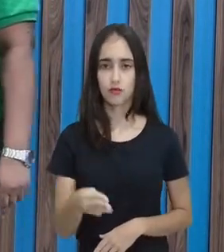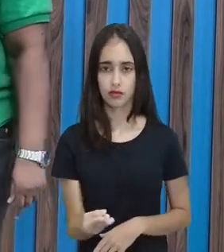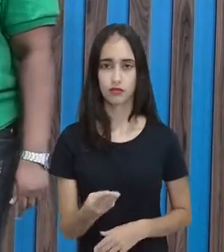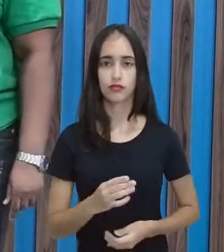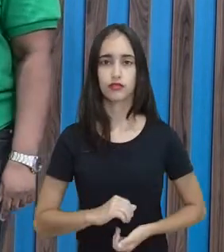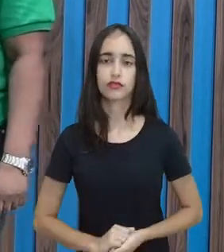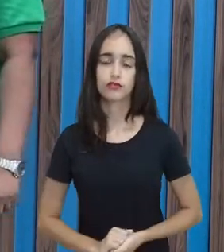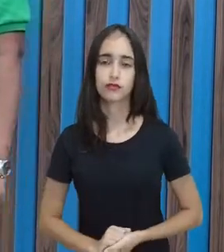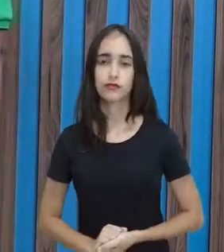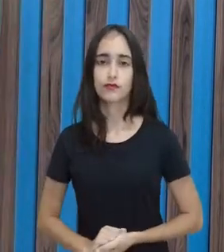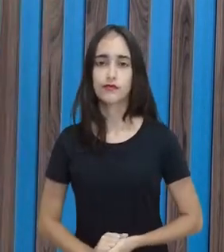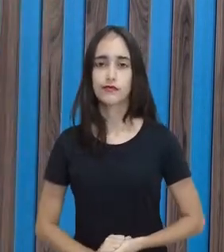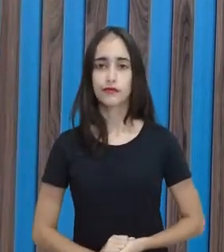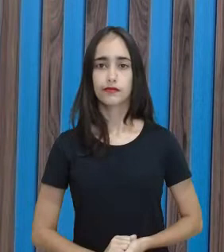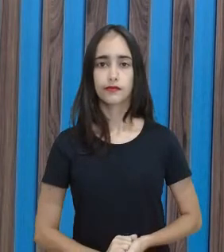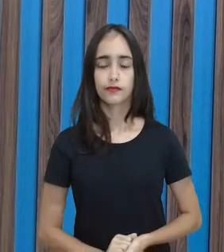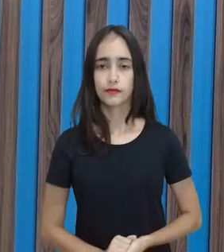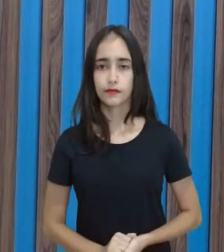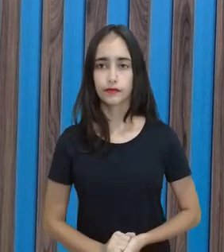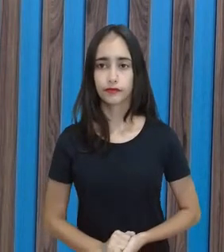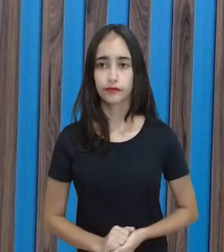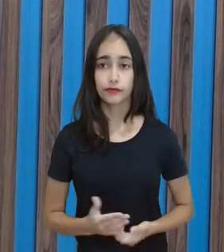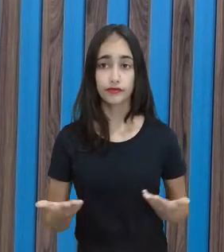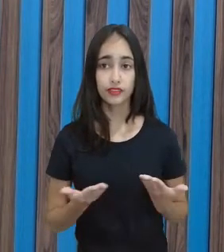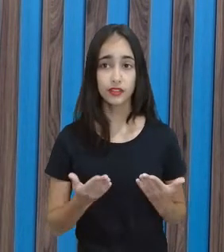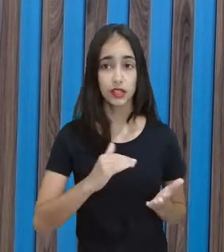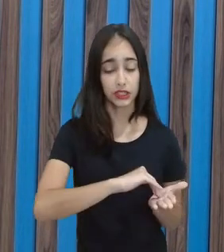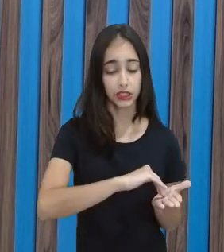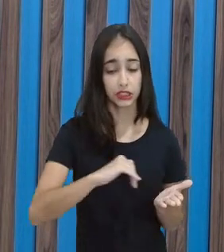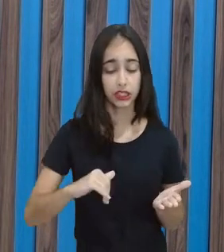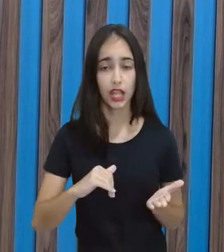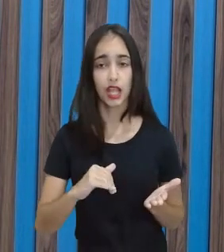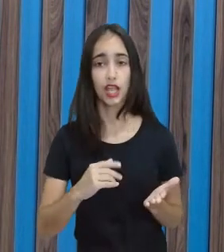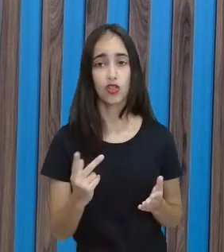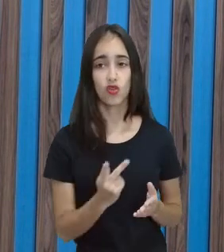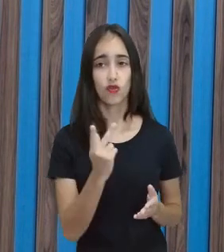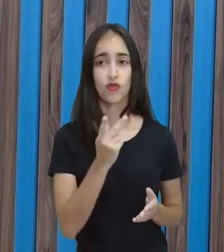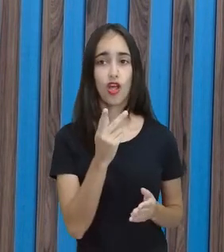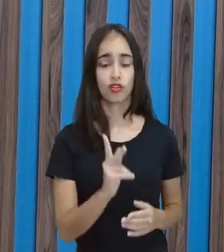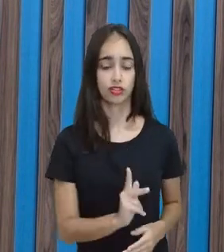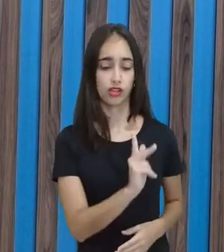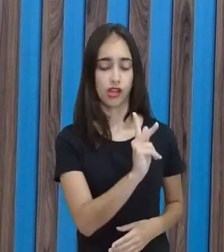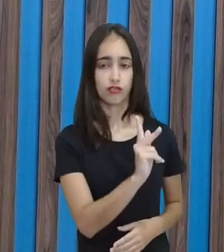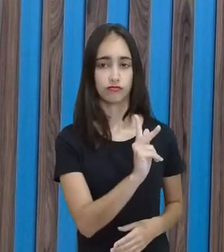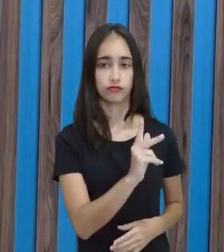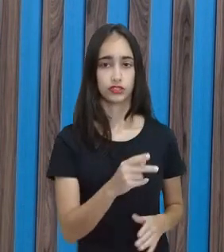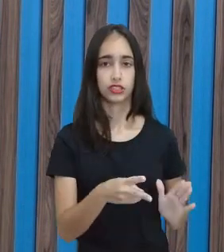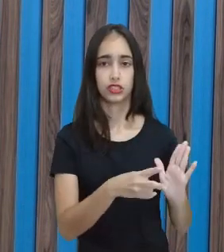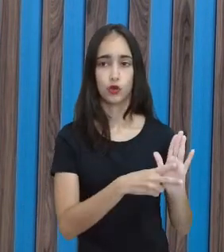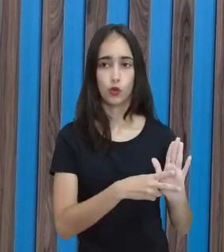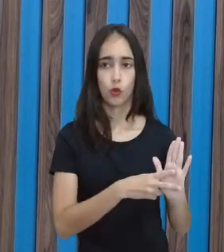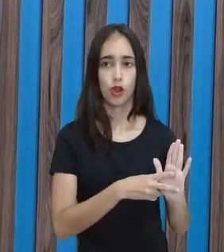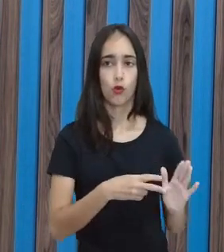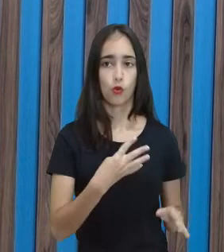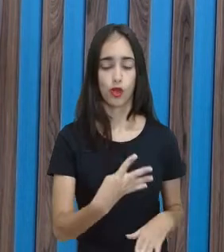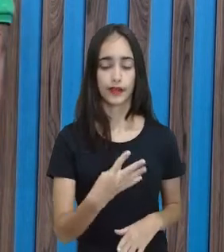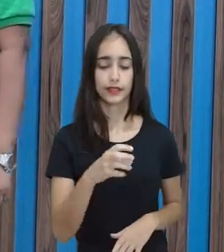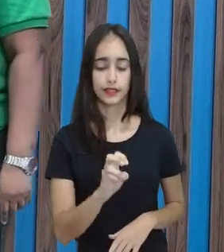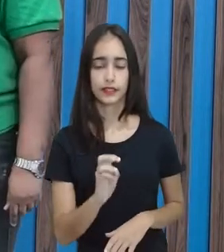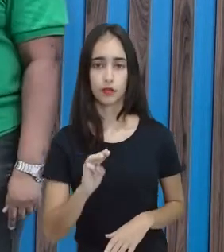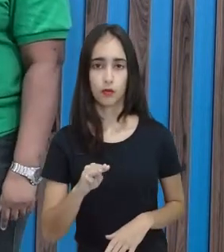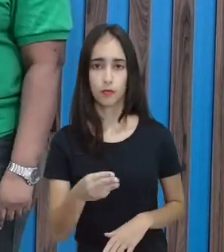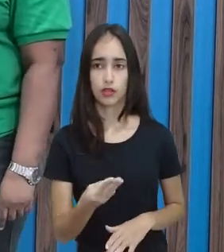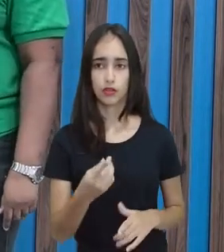45 milhões. Tirando o valor de k, vai ser igual a 45 milhões dividido por